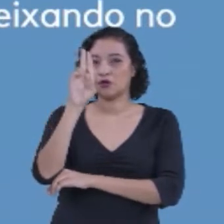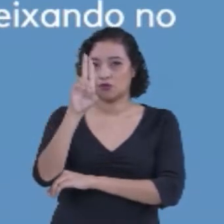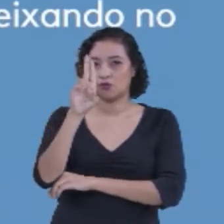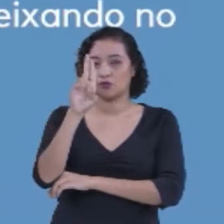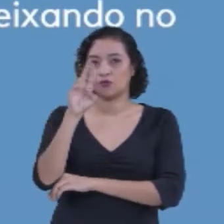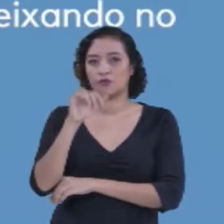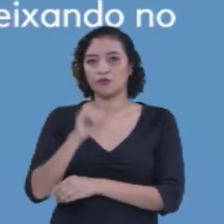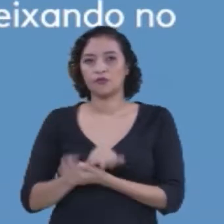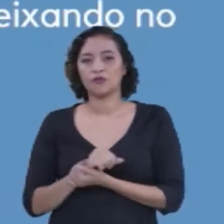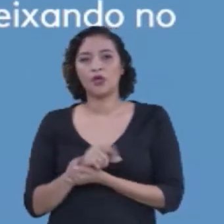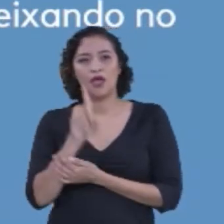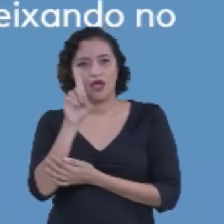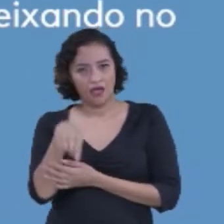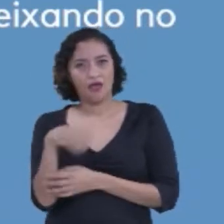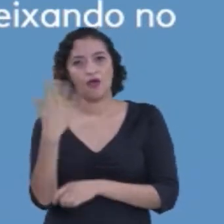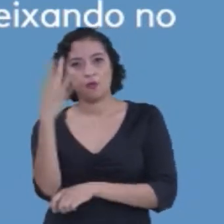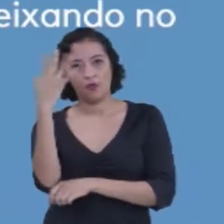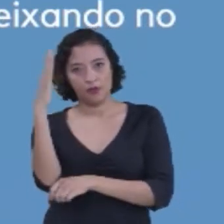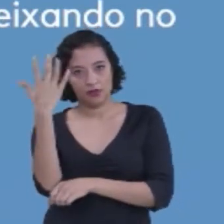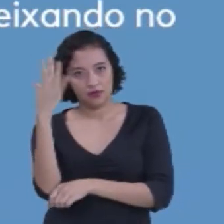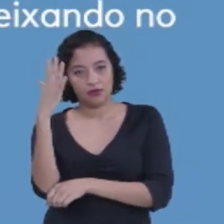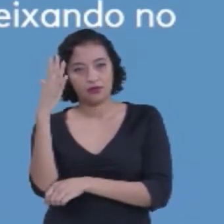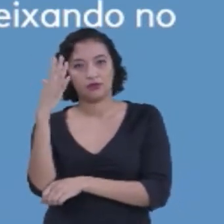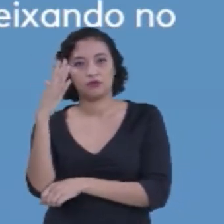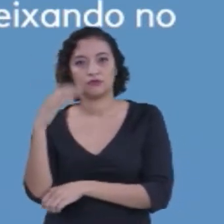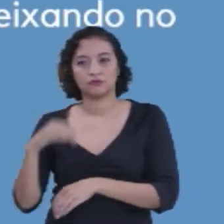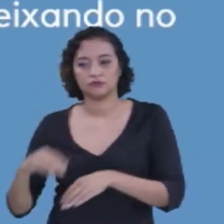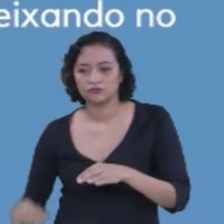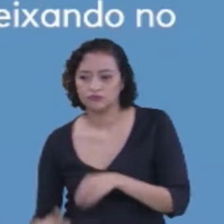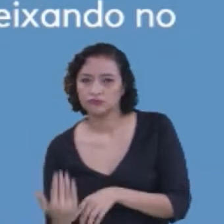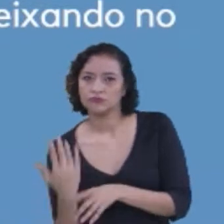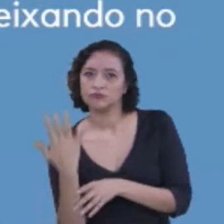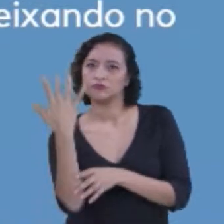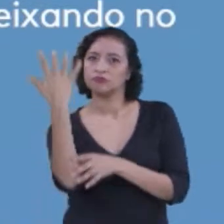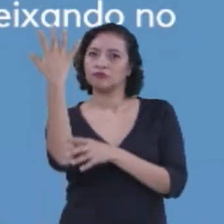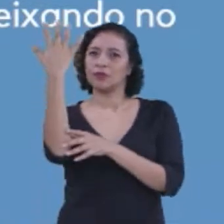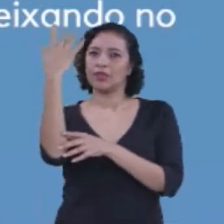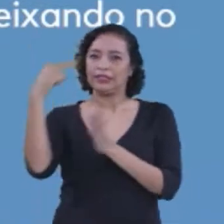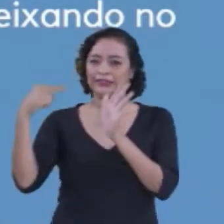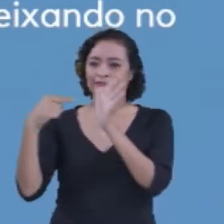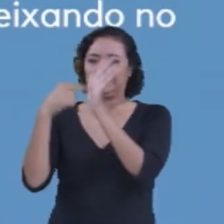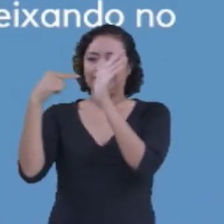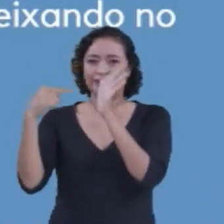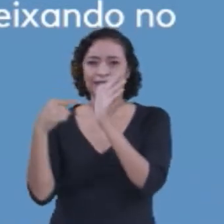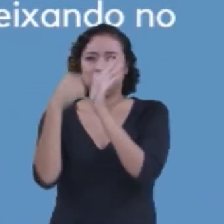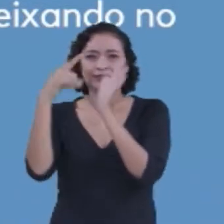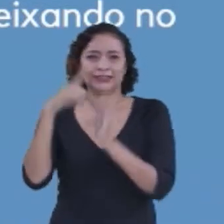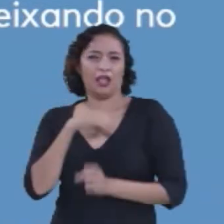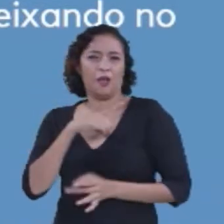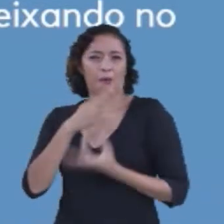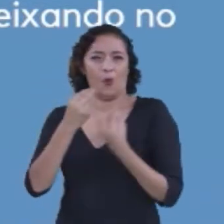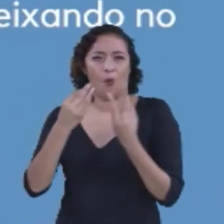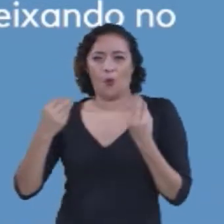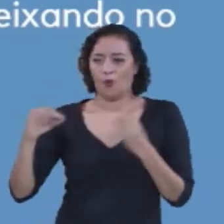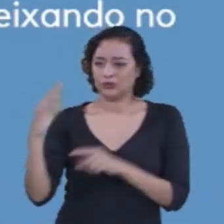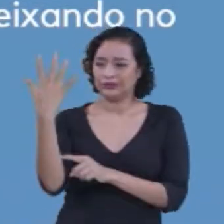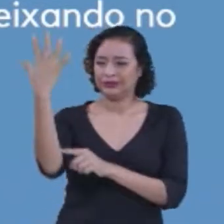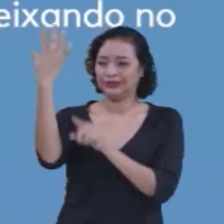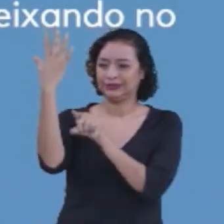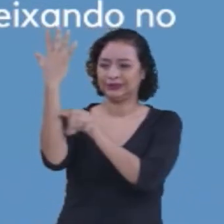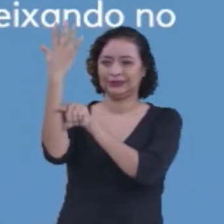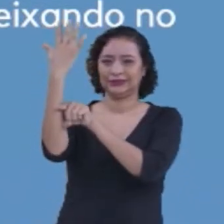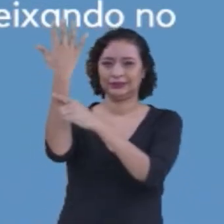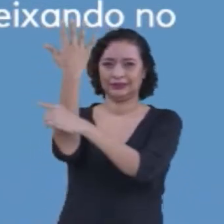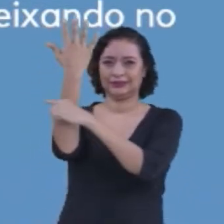uma planta, se erguem, cheios de espinhos, ó, o mandacaru, ele vai, notem aí que ele vai narrando um